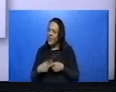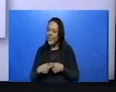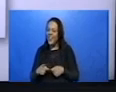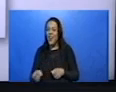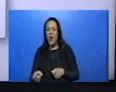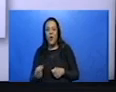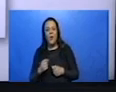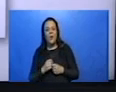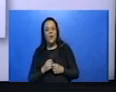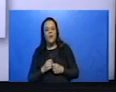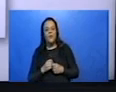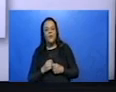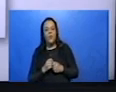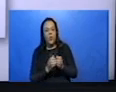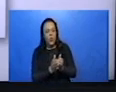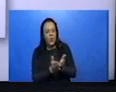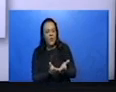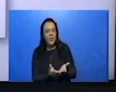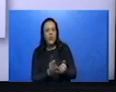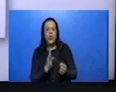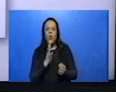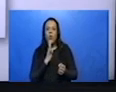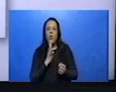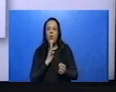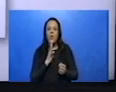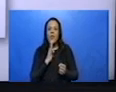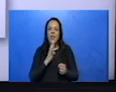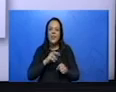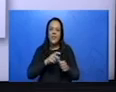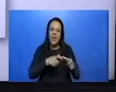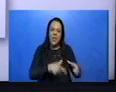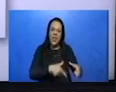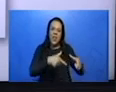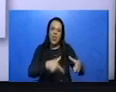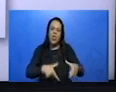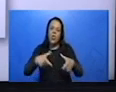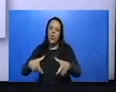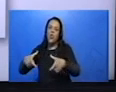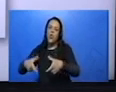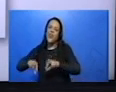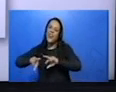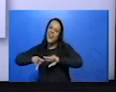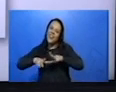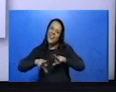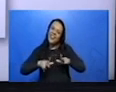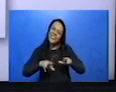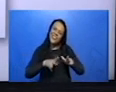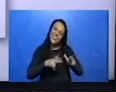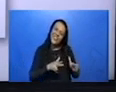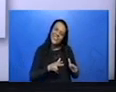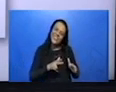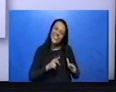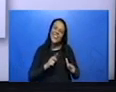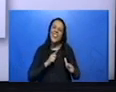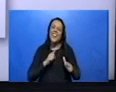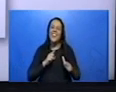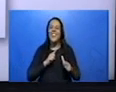porque a gente vai conhecendo vários lugares. Quem gosta de aventura vai passando por vários lugares, que é uma dessas